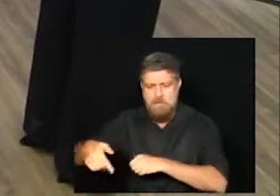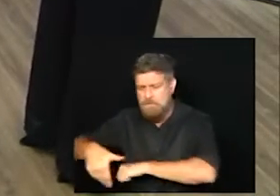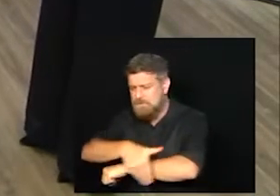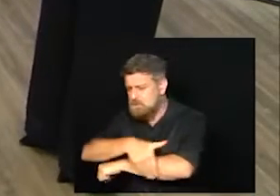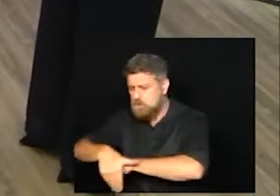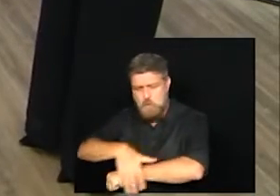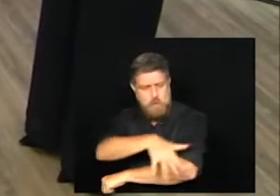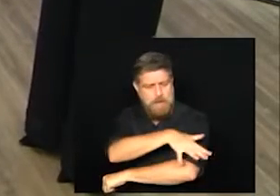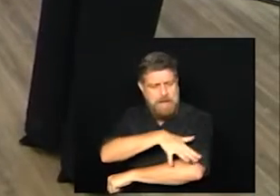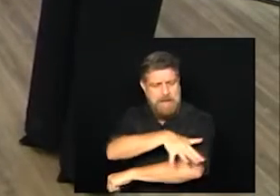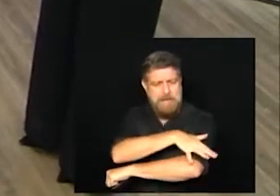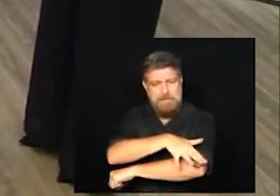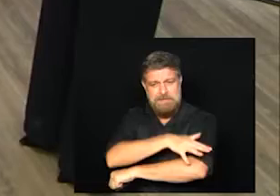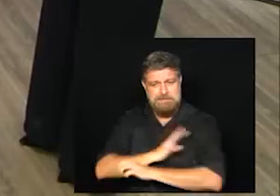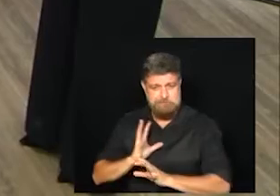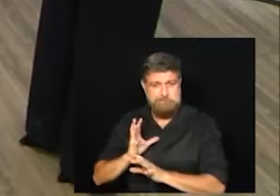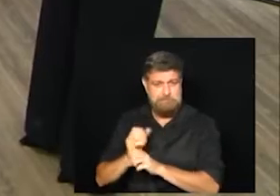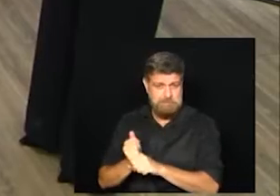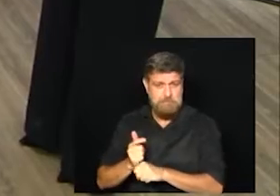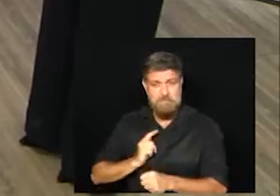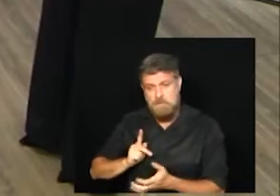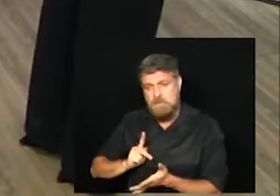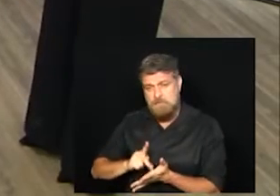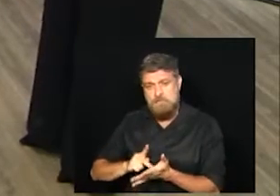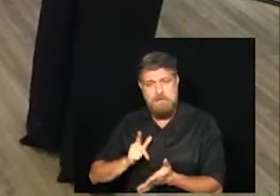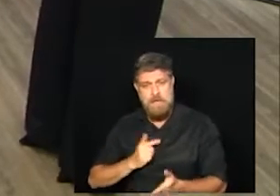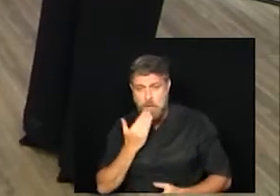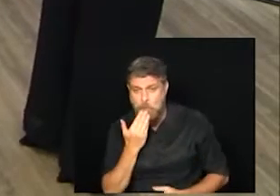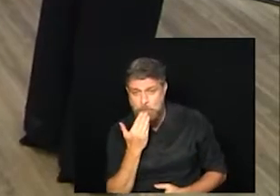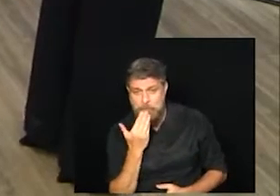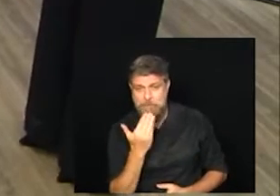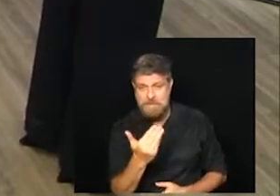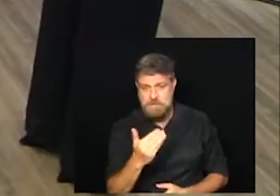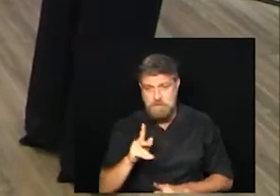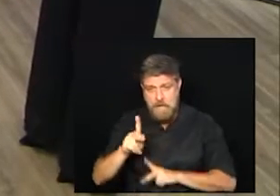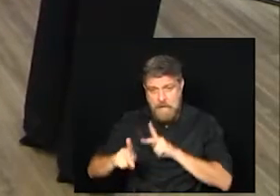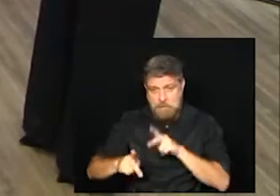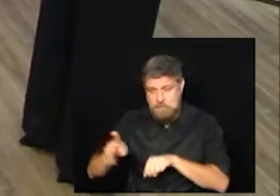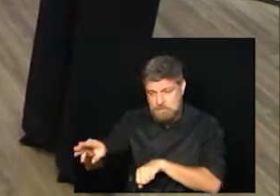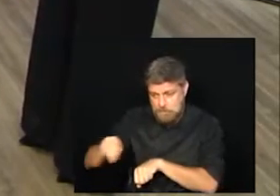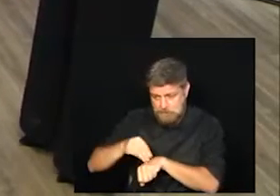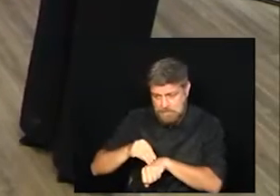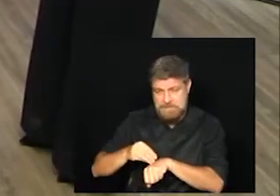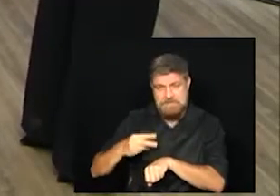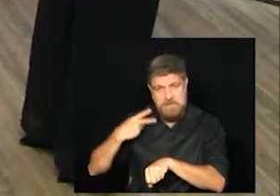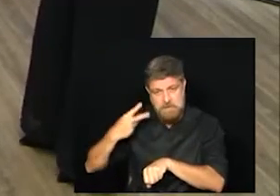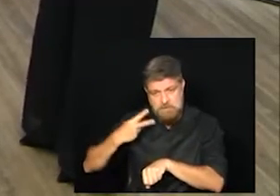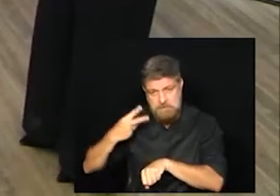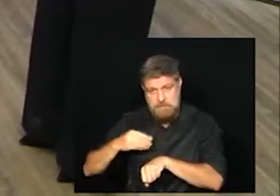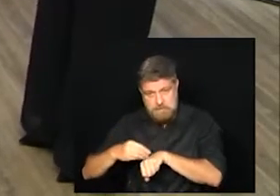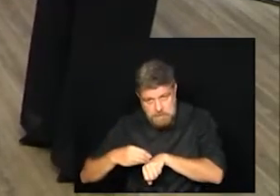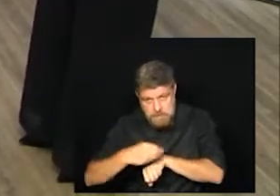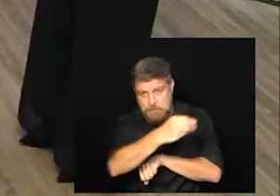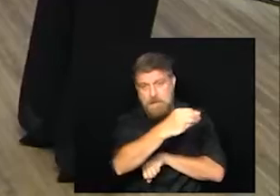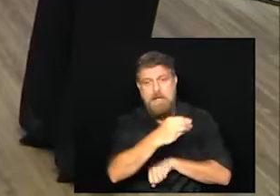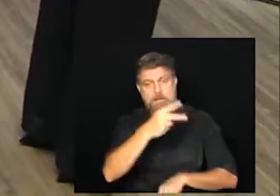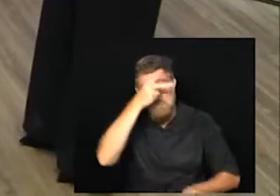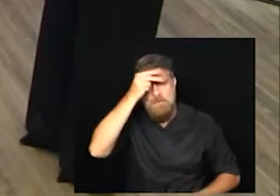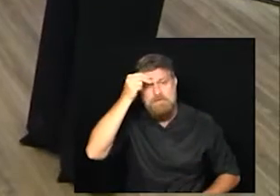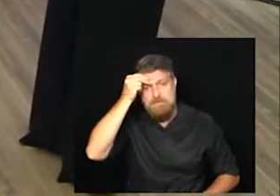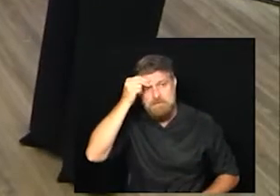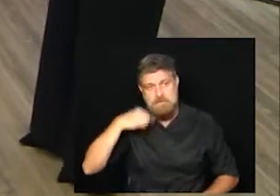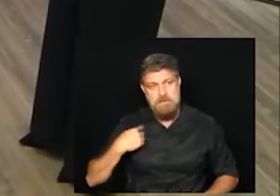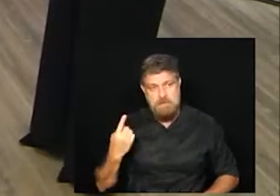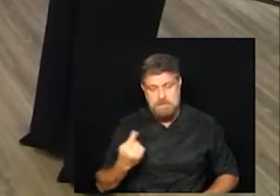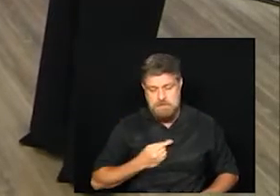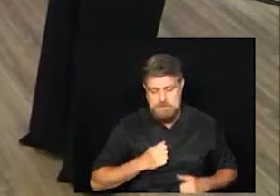praças e tudo mais. Na verdade, é esse pedido que vem da população, sim, passa pela Câmara e vai para o prefeito. E a gente